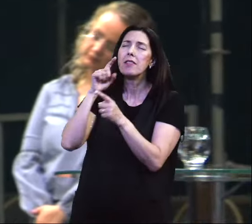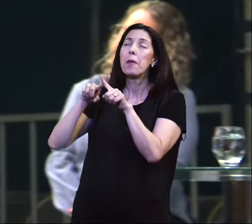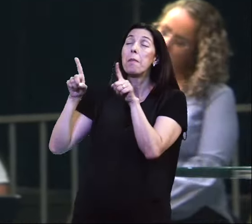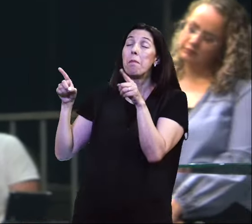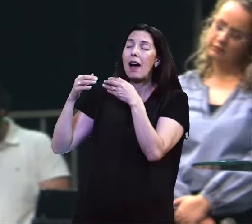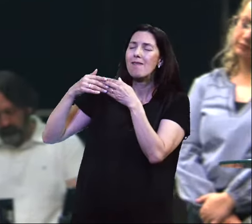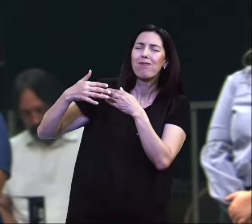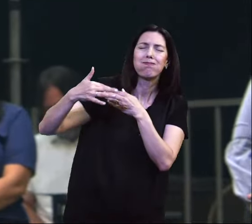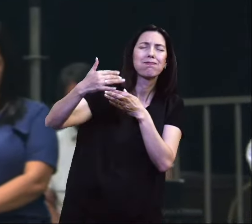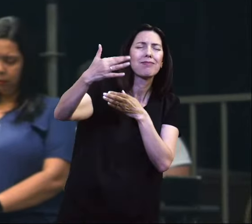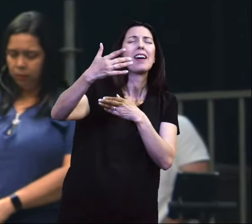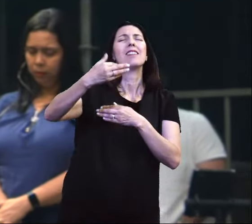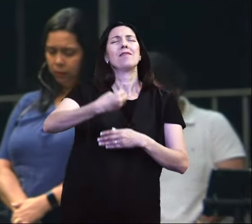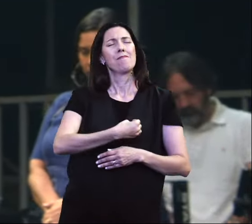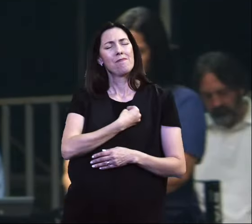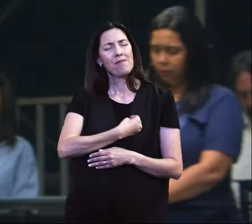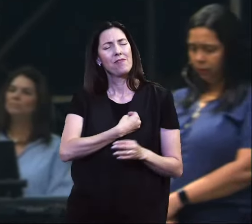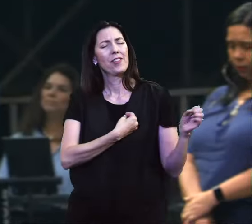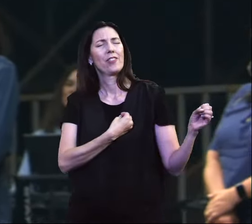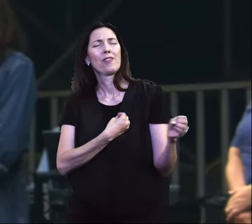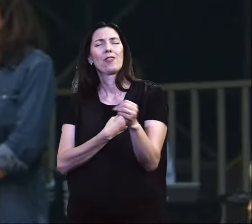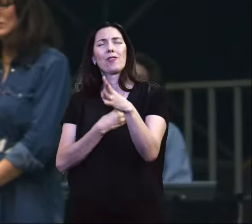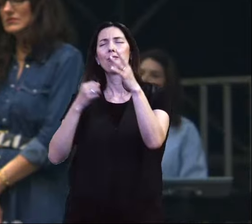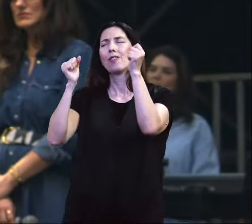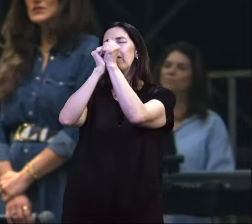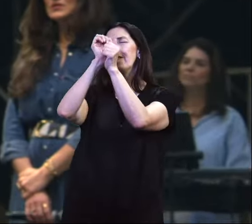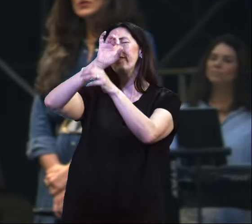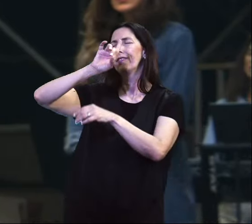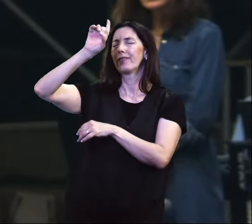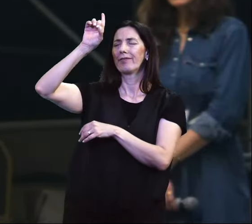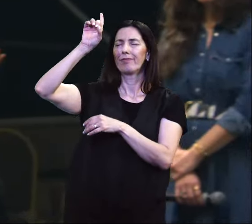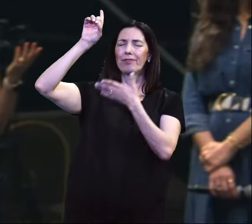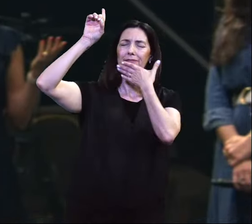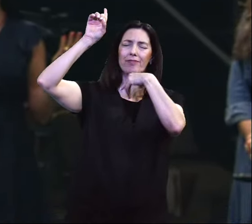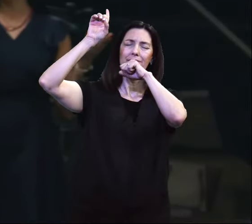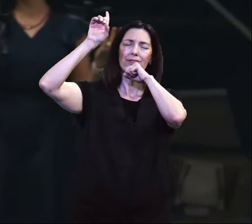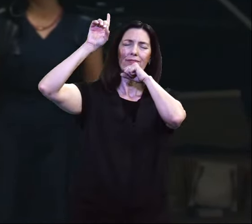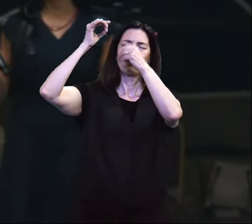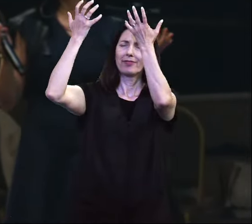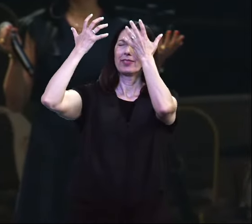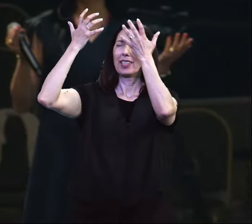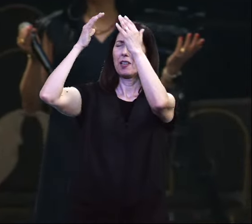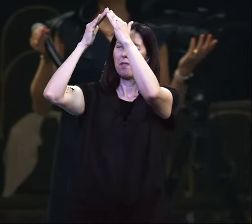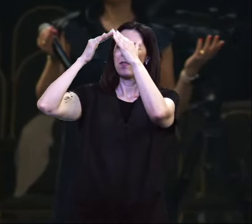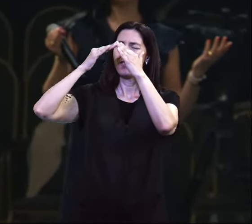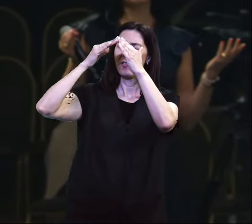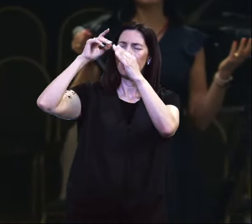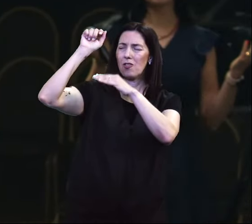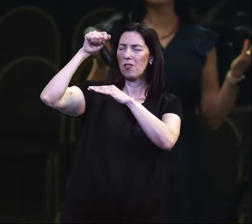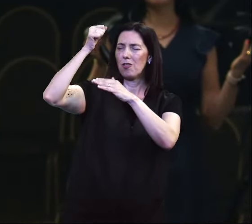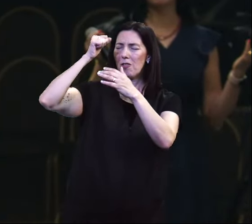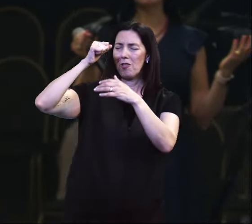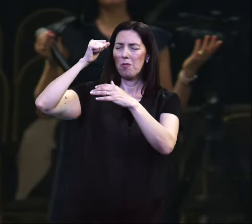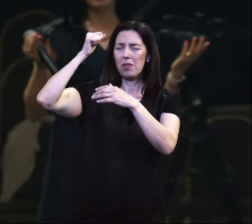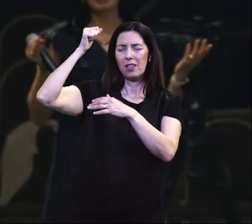para que eu possa viver o novo de Deus na minha vida. Pai, eu quero pedir em nome de Jesus que o Senhor nos dê graça.